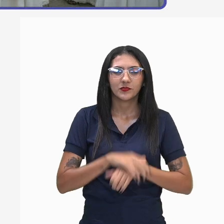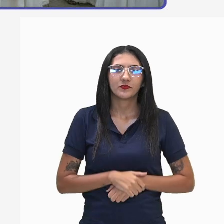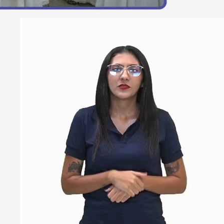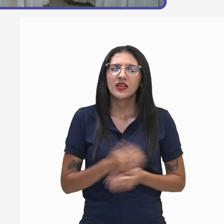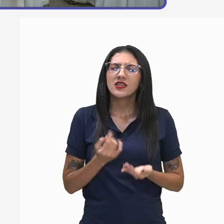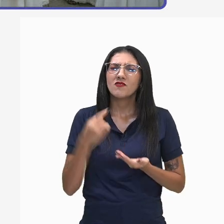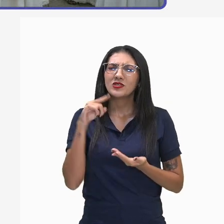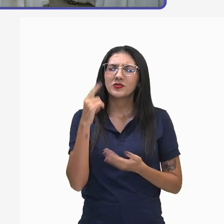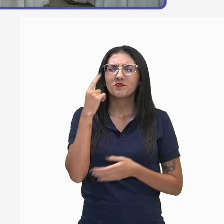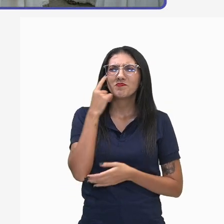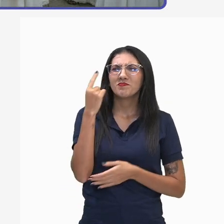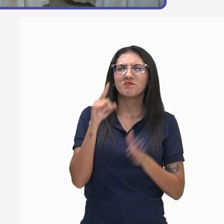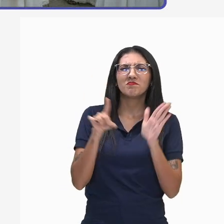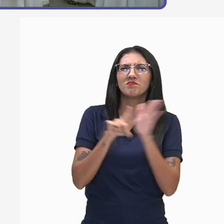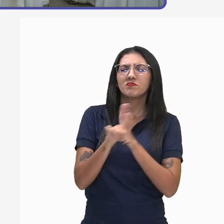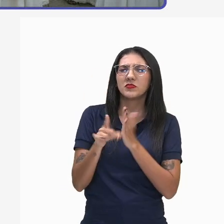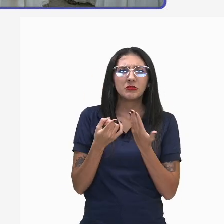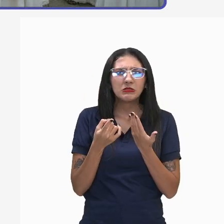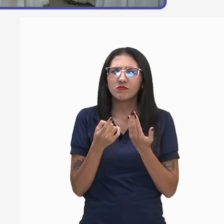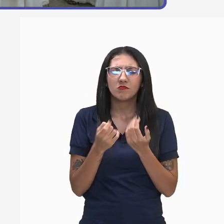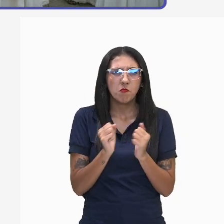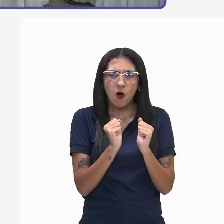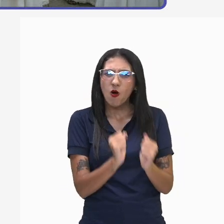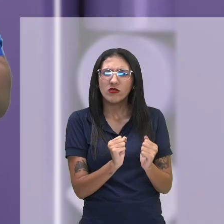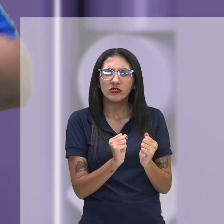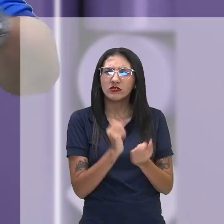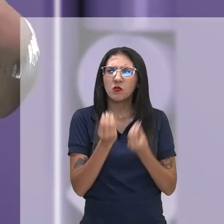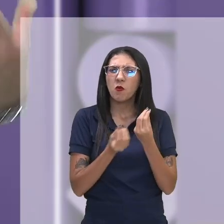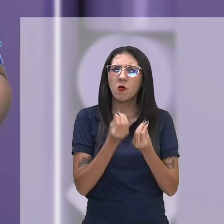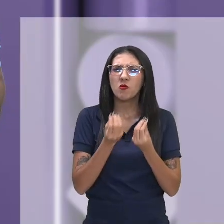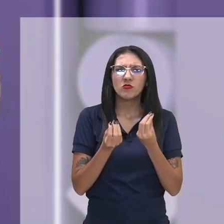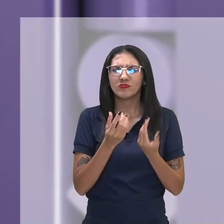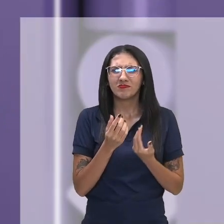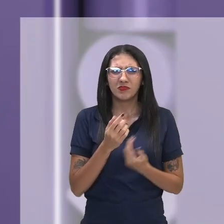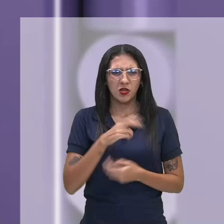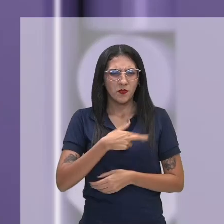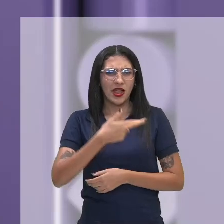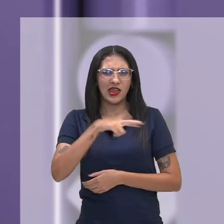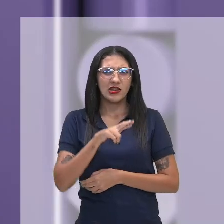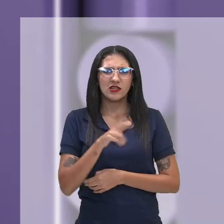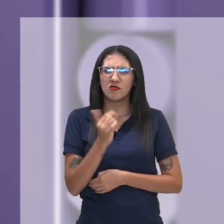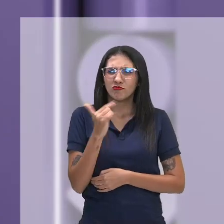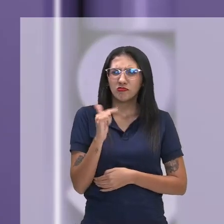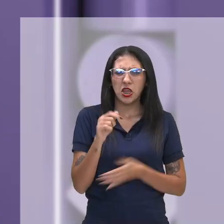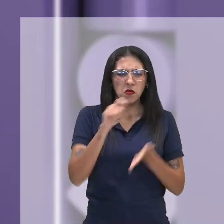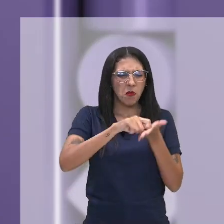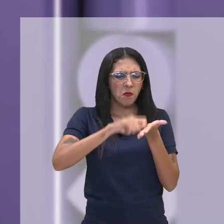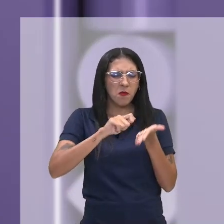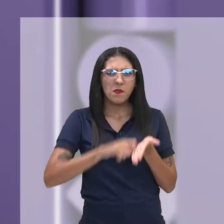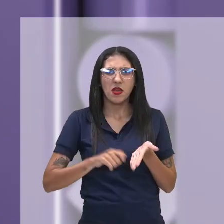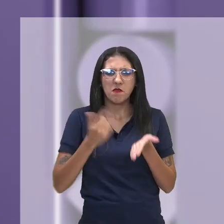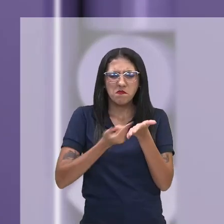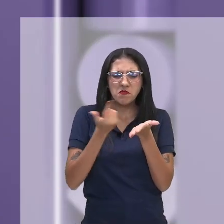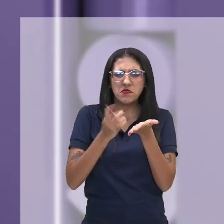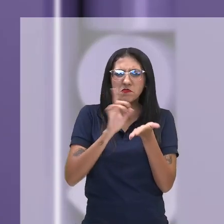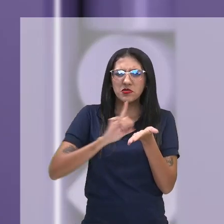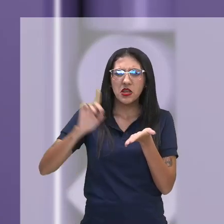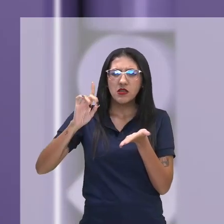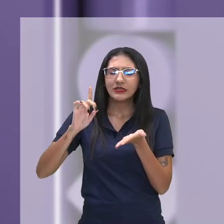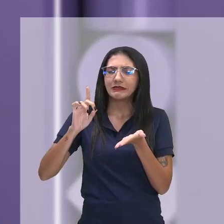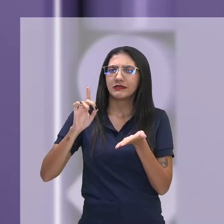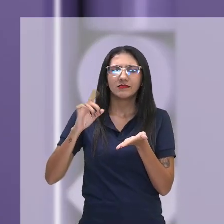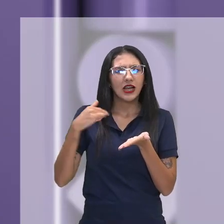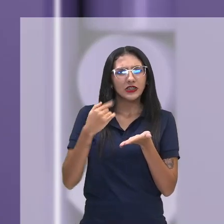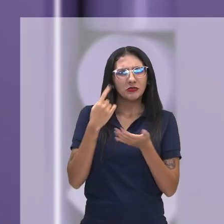mas professor, pode? Como uma religião sem Bíblia? Uma religião sem escritura sagrada? Nós nos estranhamos, né? Porque